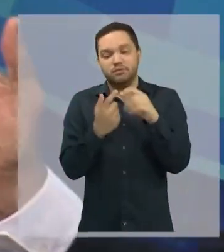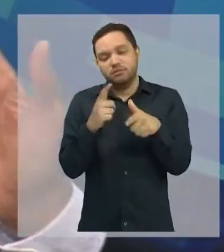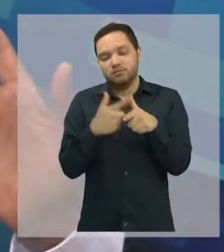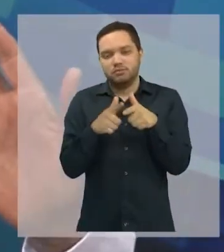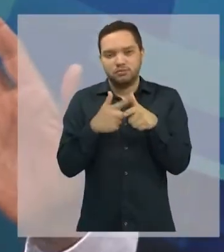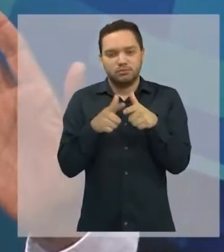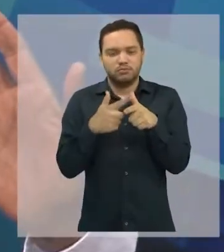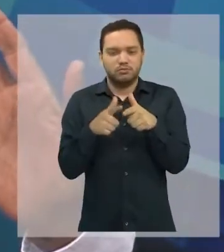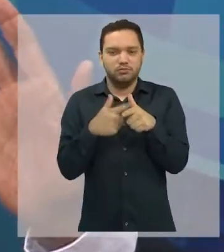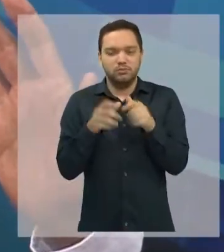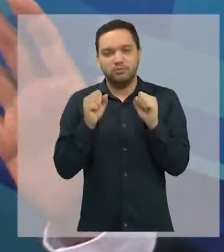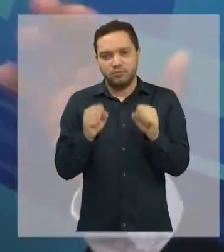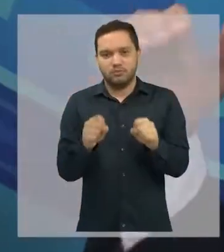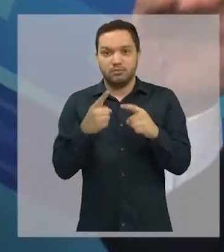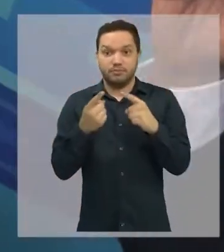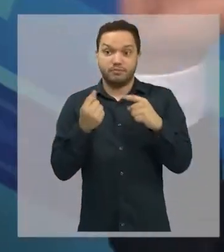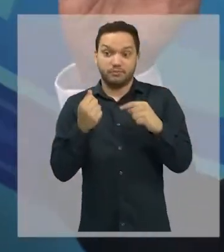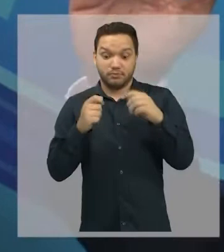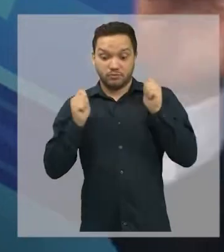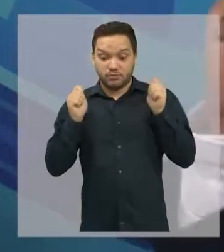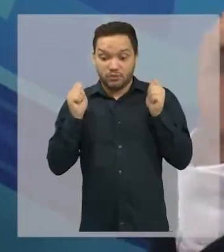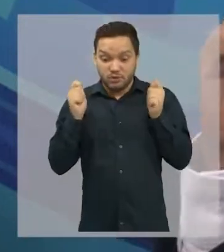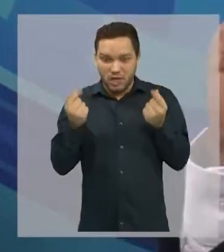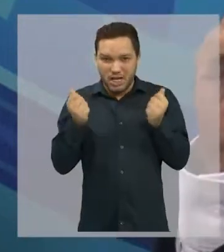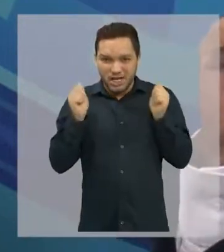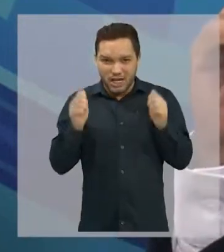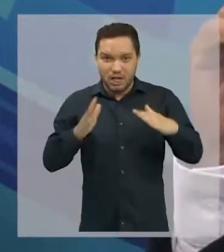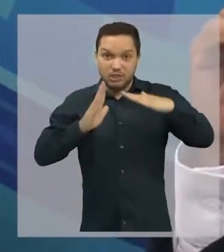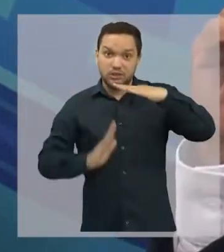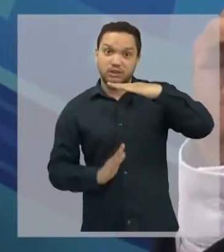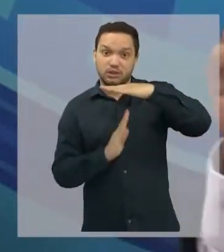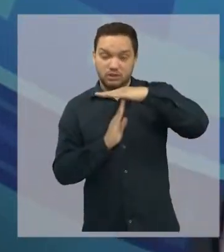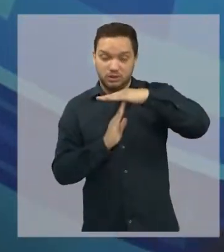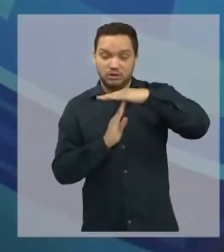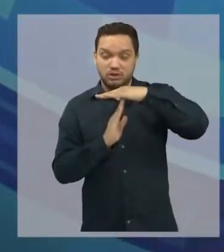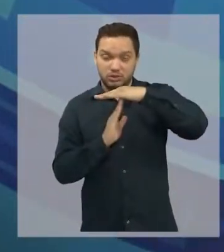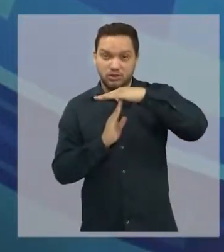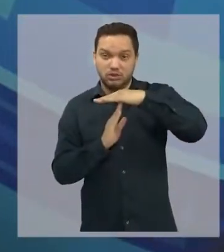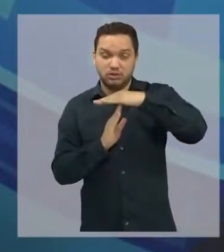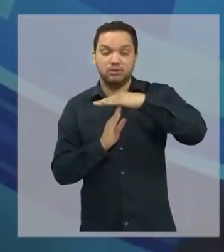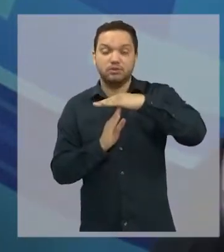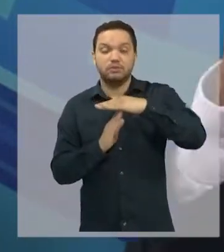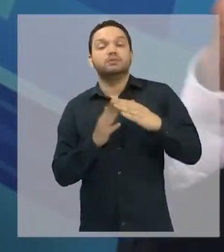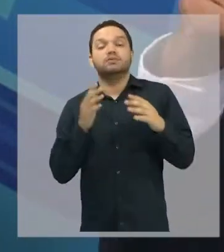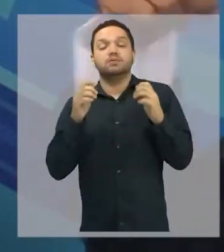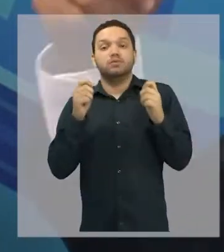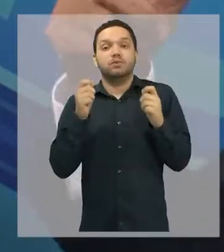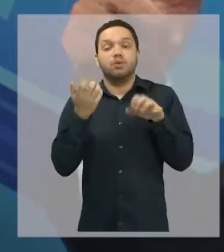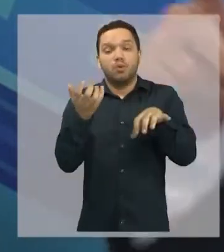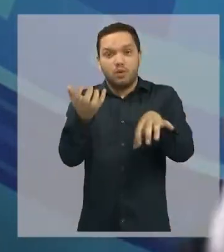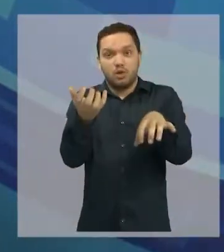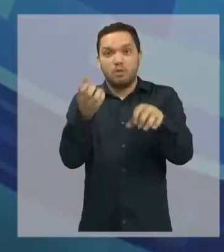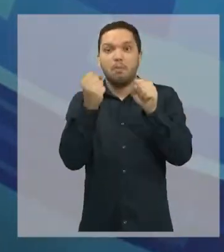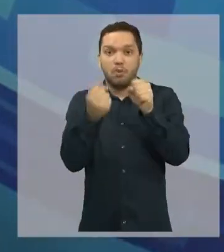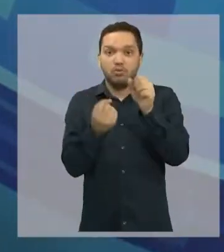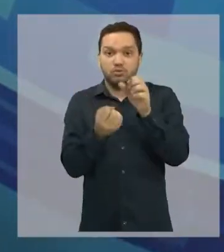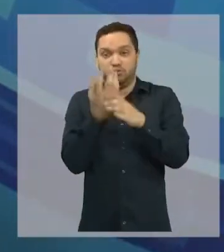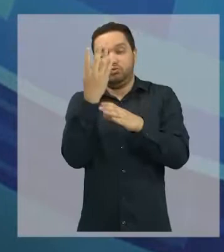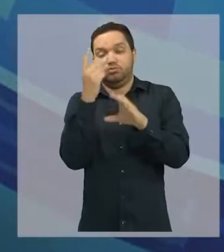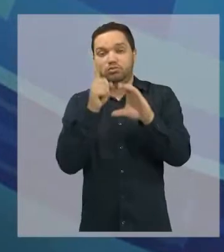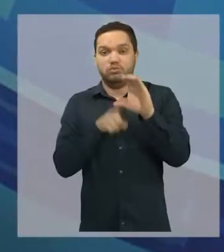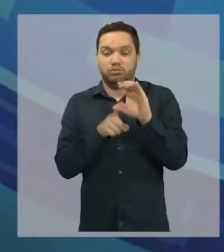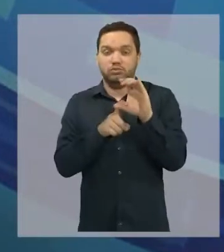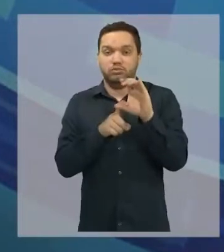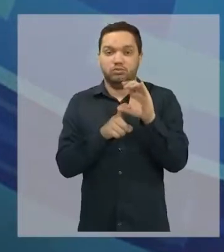ontem. Mas se temos um teto de gastos, e se o Congresso pode criar despesas desde que